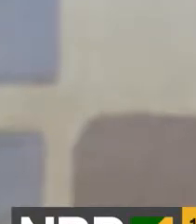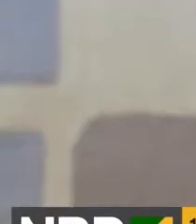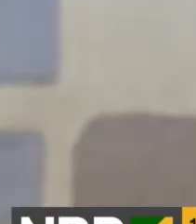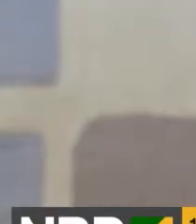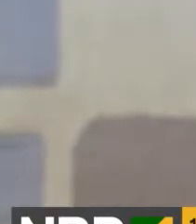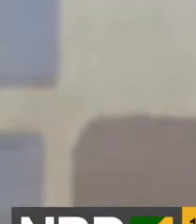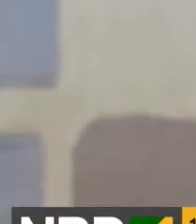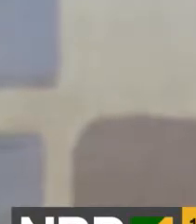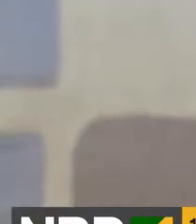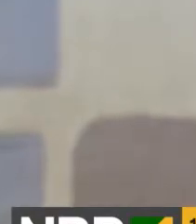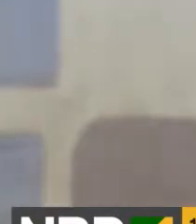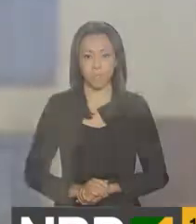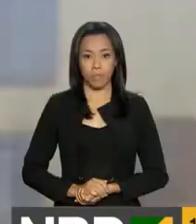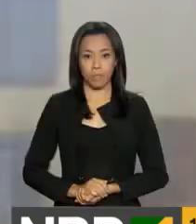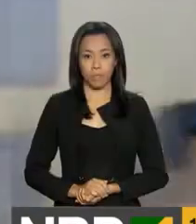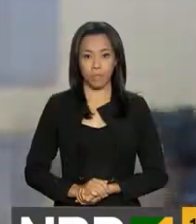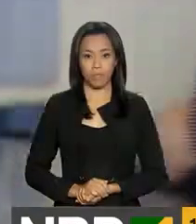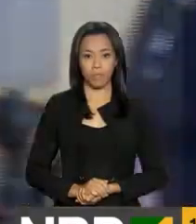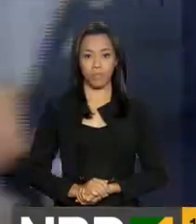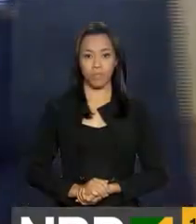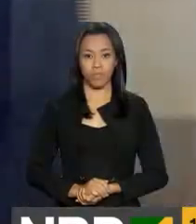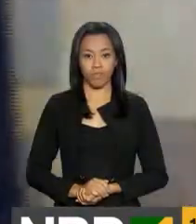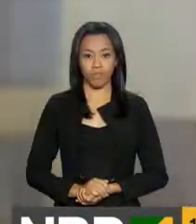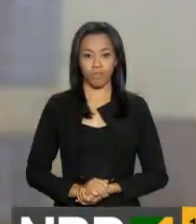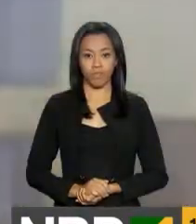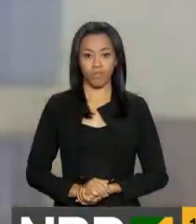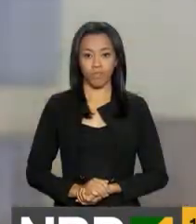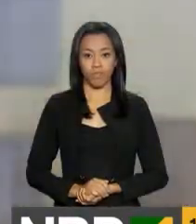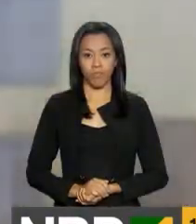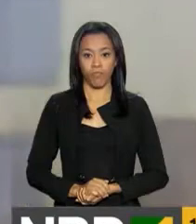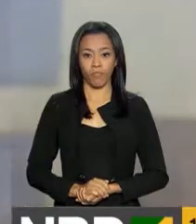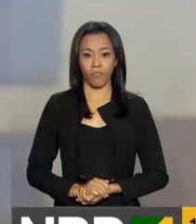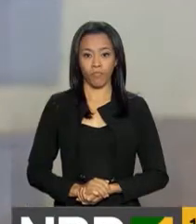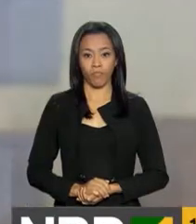Senhoras, seria bom, Pompeu?